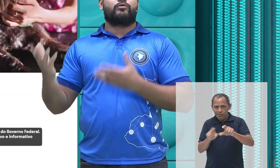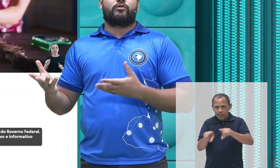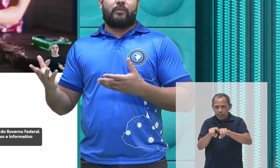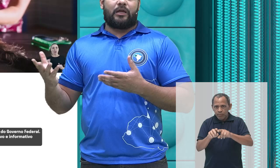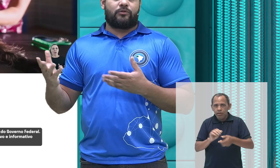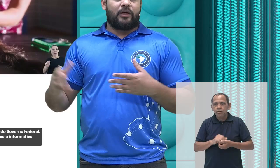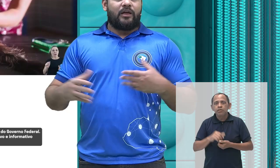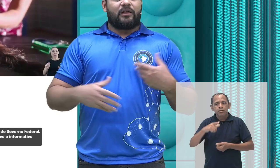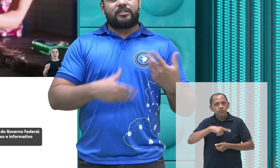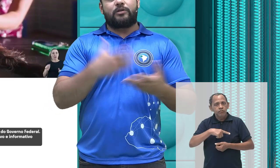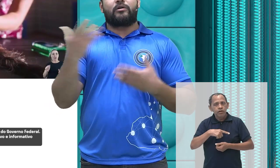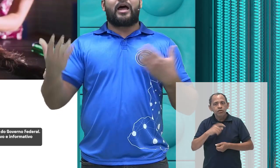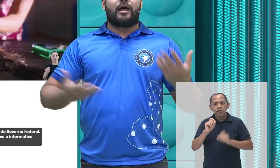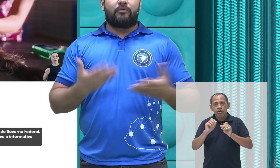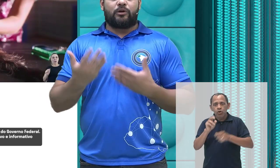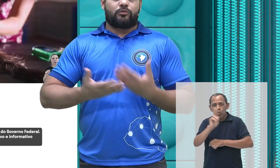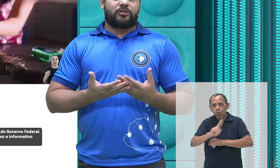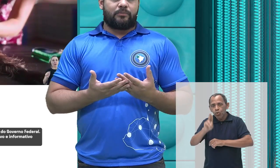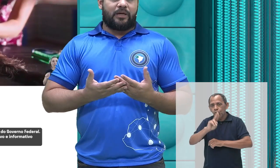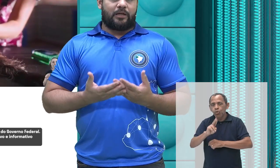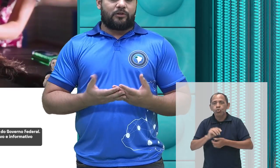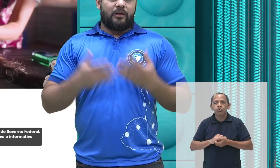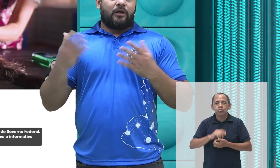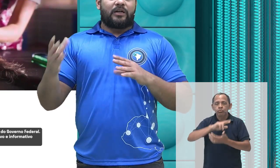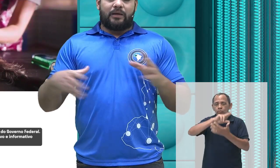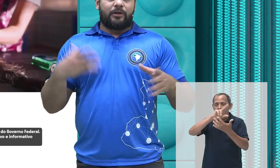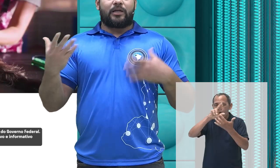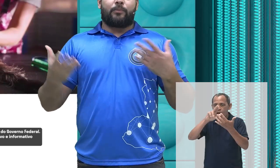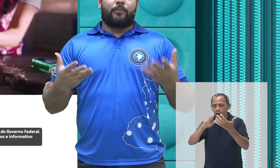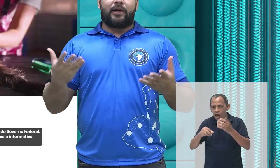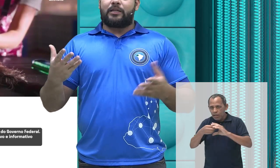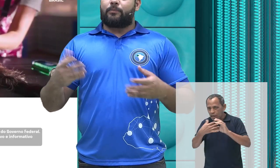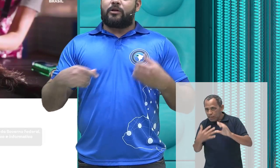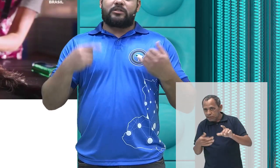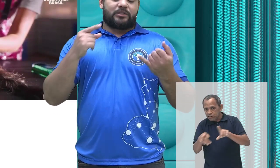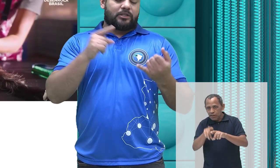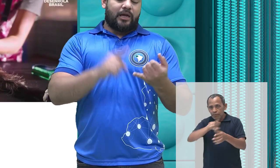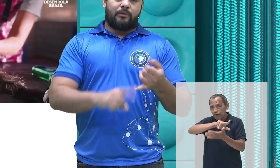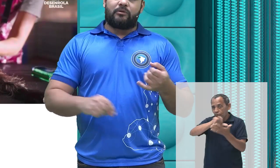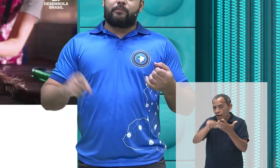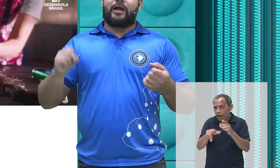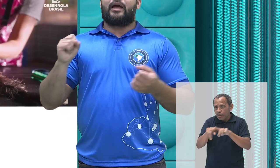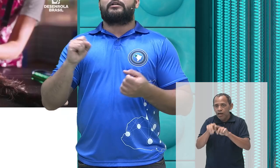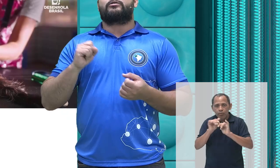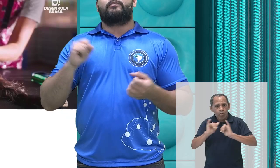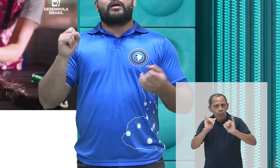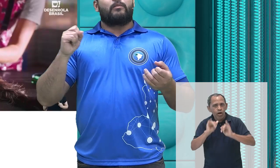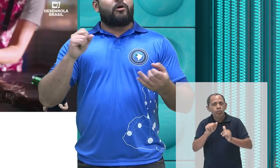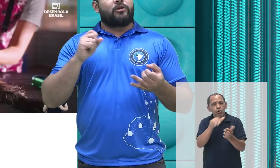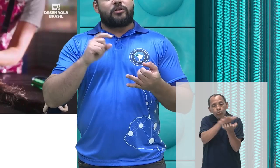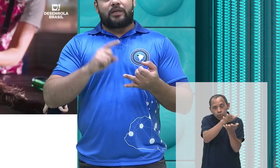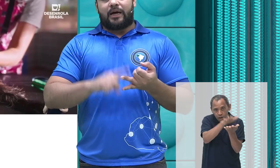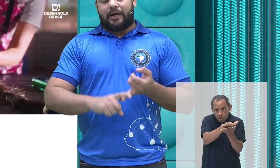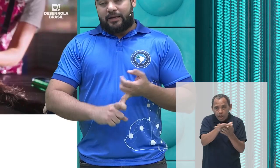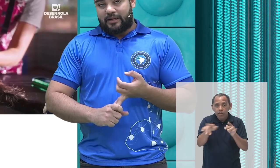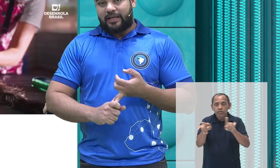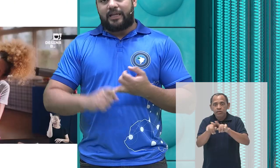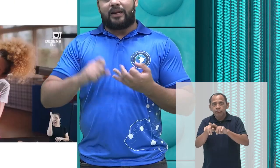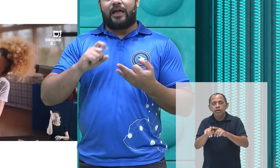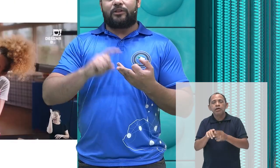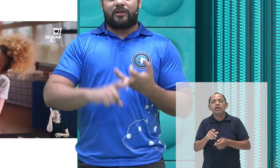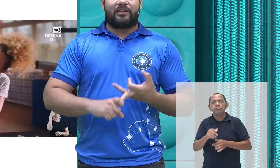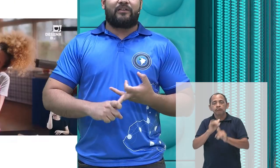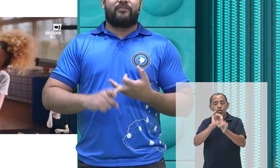de outros meios que circularam em outros ambientes. Lembrando que a propaganda pode estar em meio impresso, pode estar